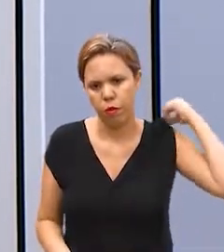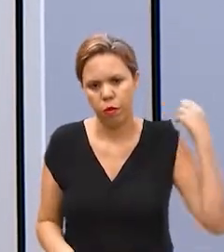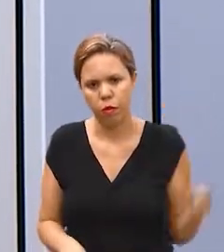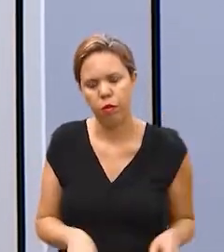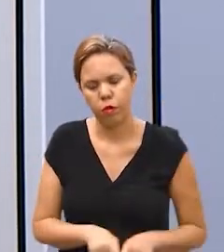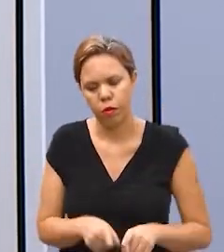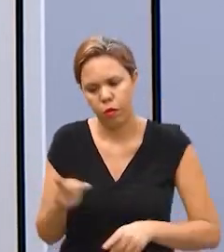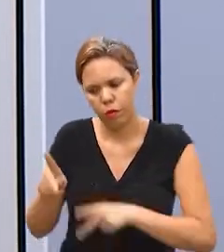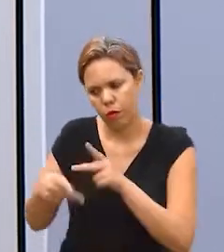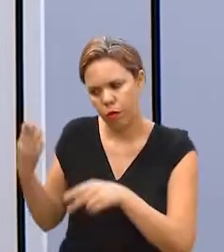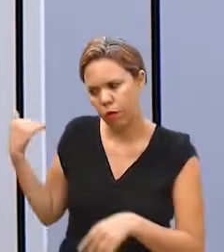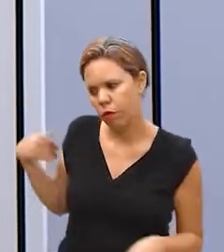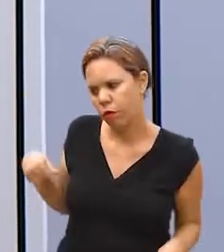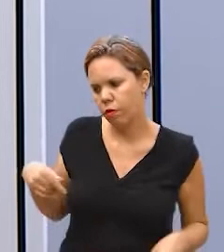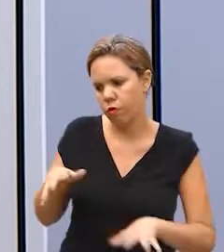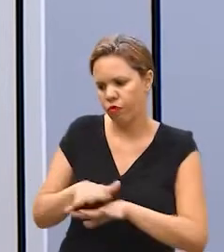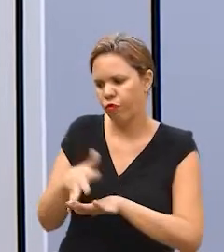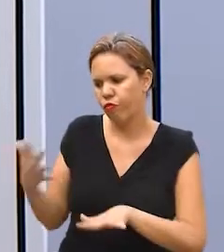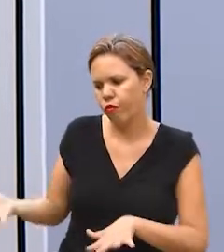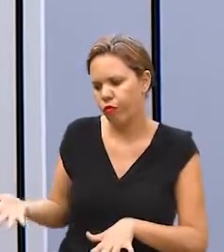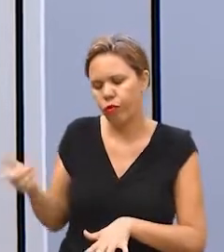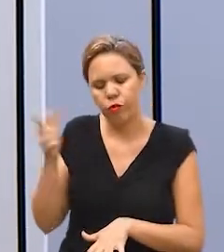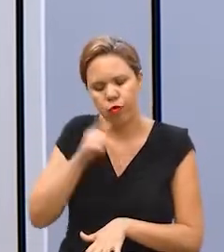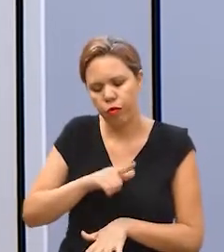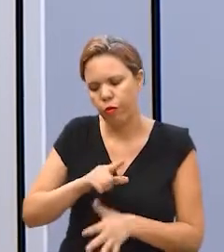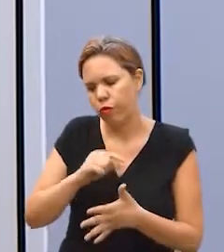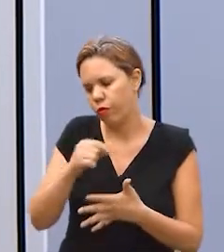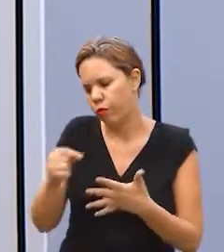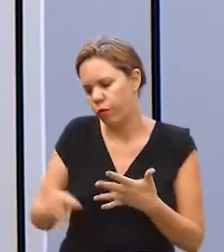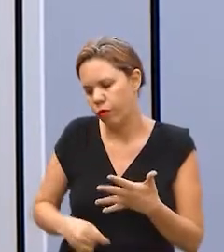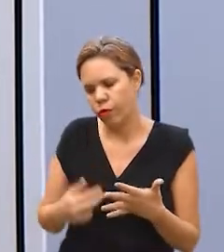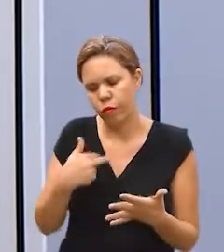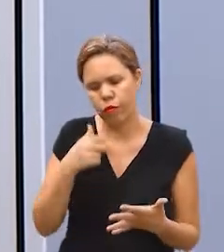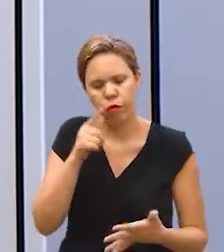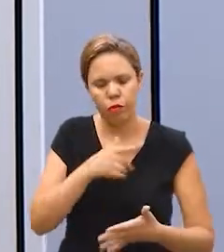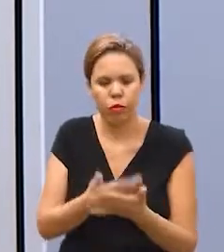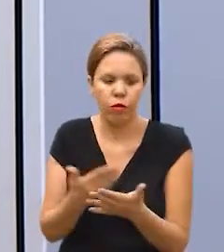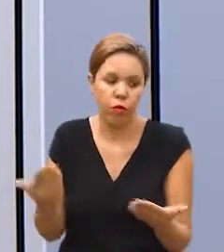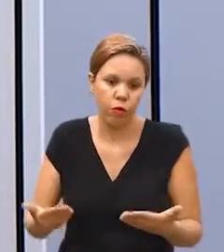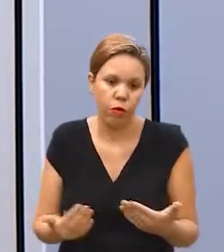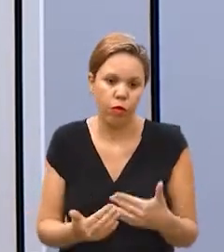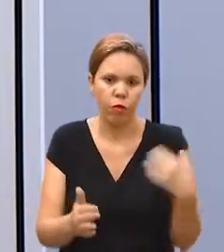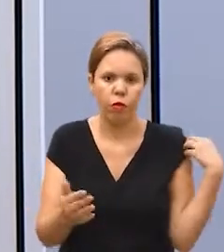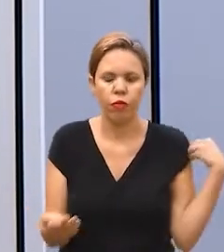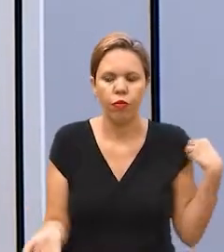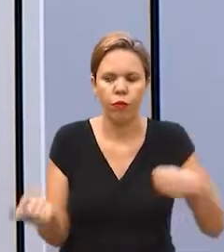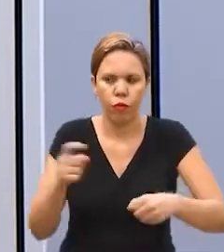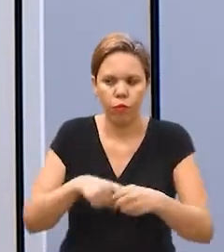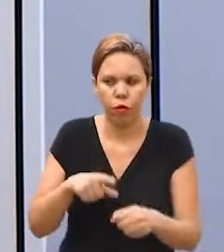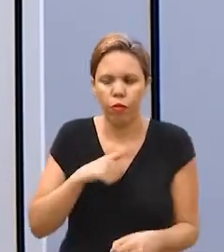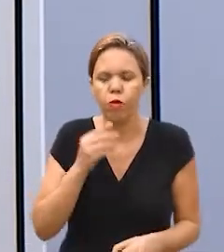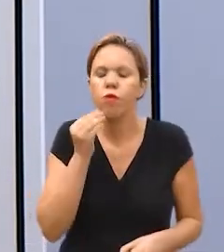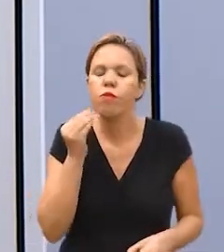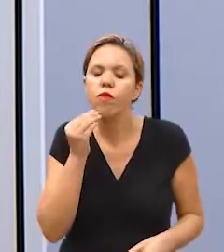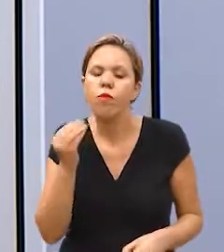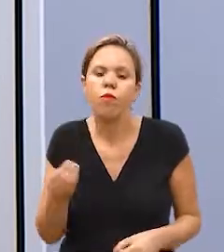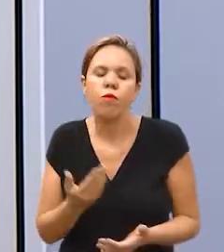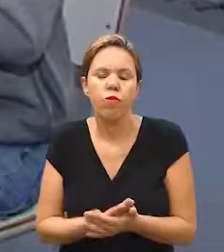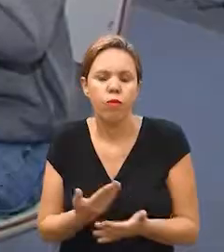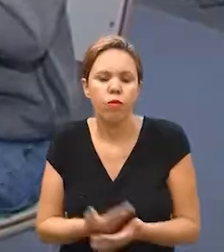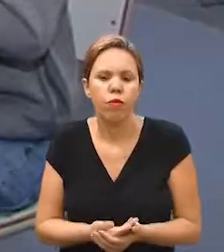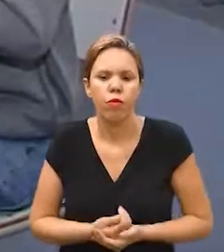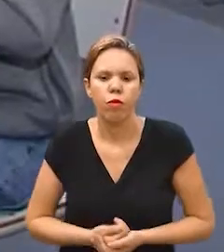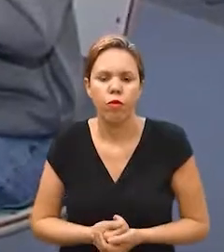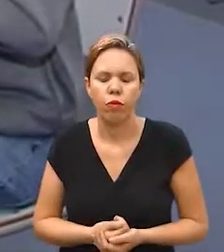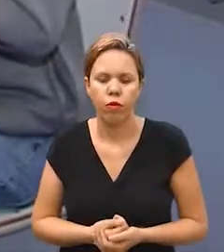ficou excluída por diversos motivos, mas que agora voltou a ter a oportunidade, está estudando tudo. Então,